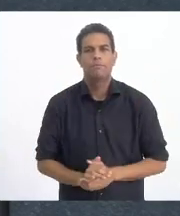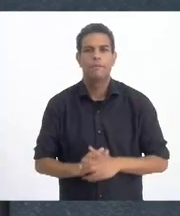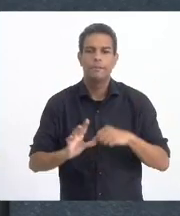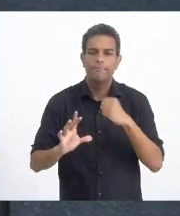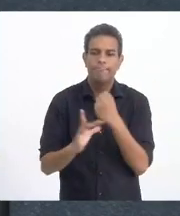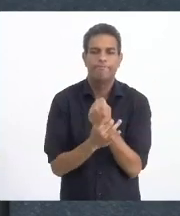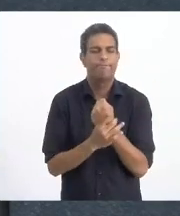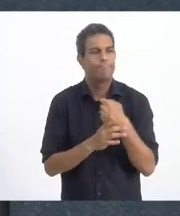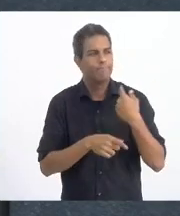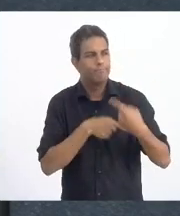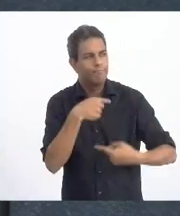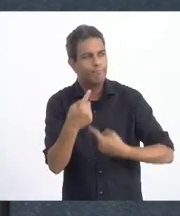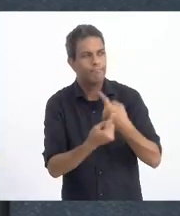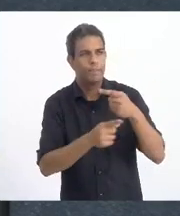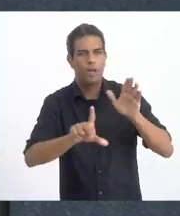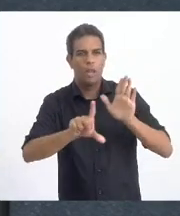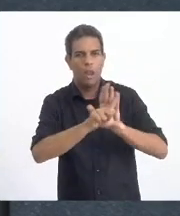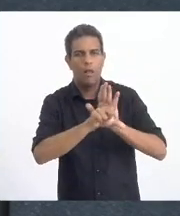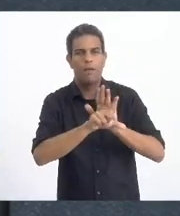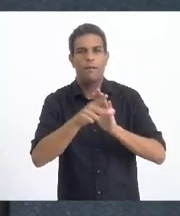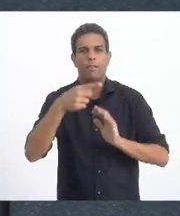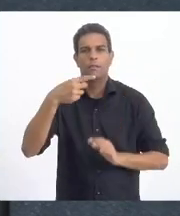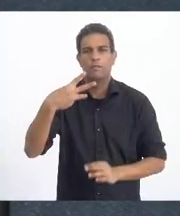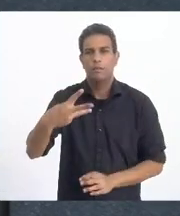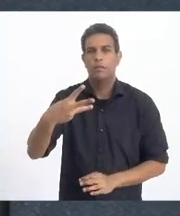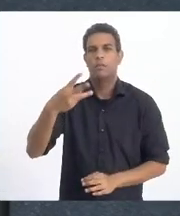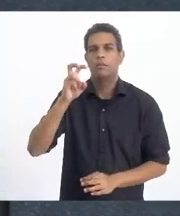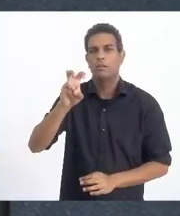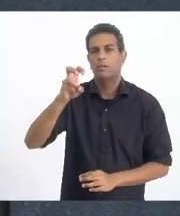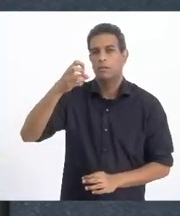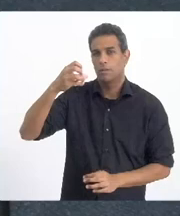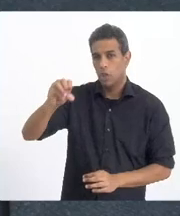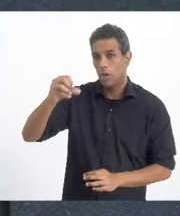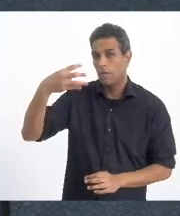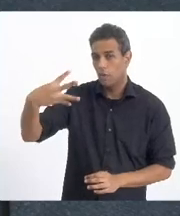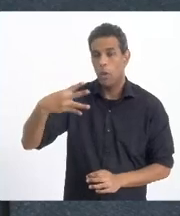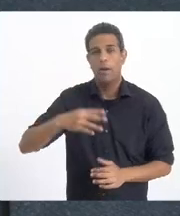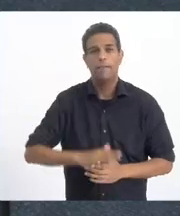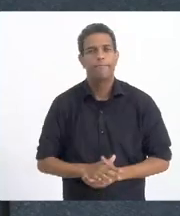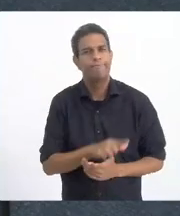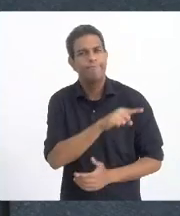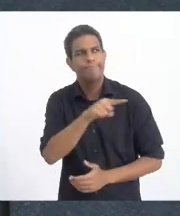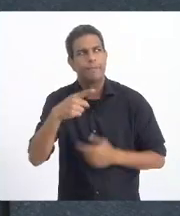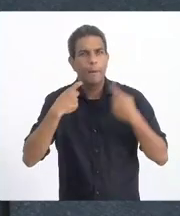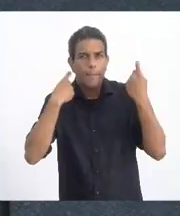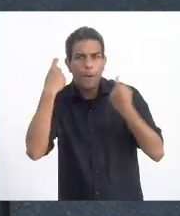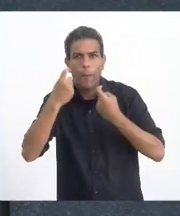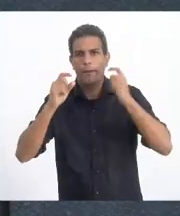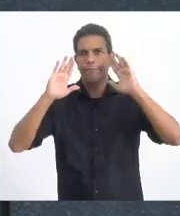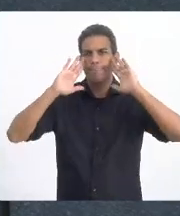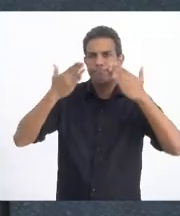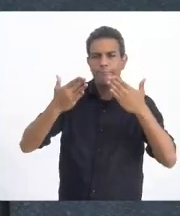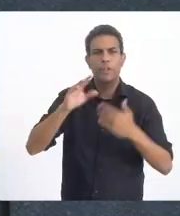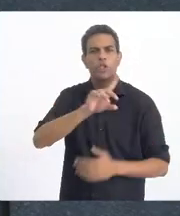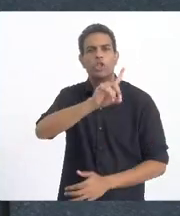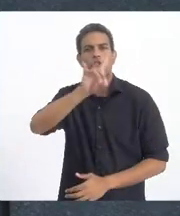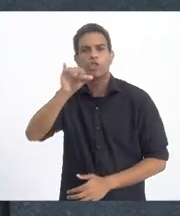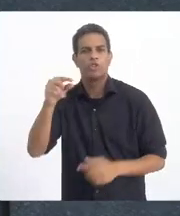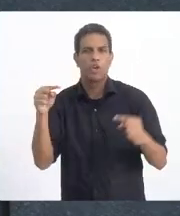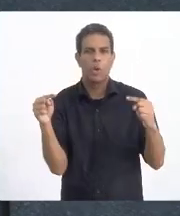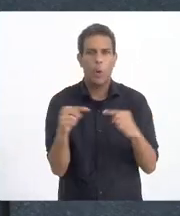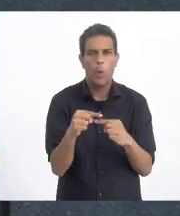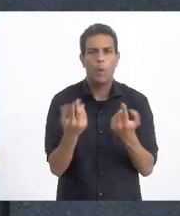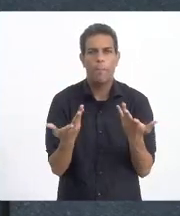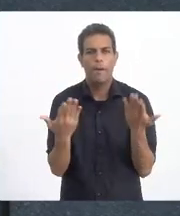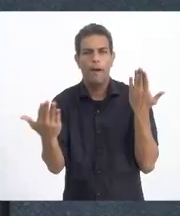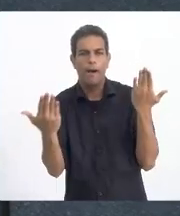garante reproduzindo a lei geral, a 13.954. O que preocupa, no entanto, é a data de efeito